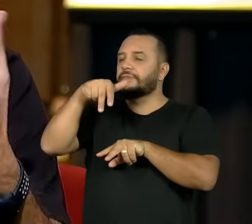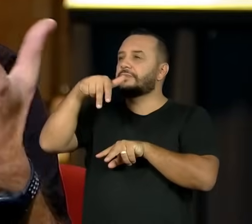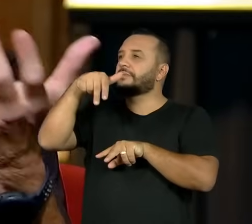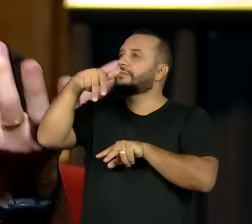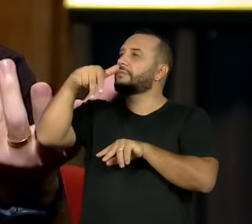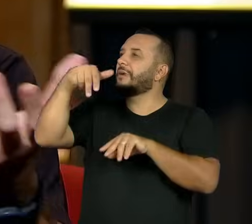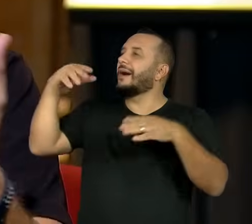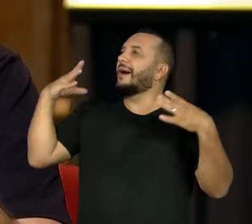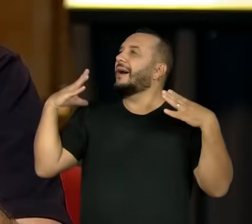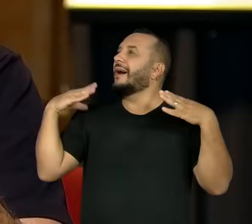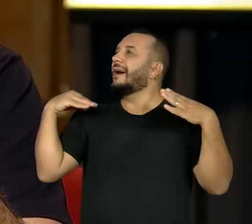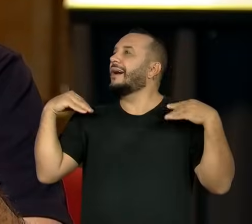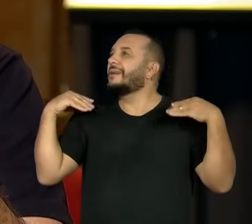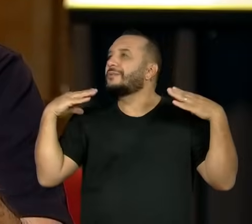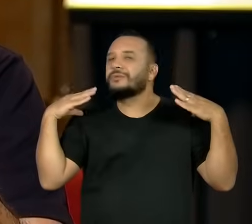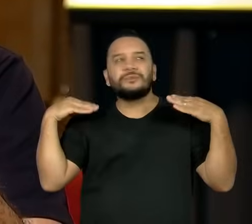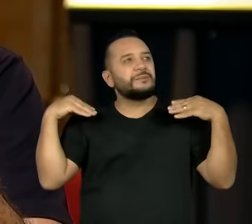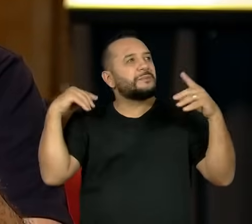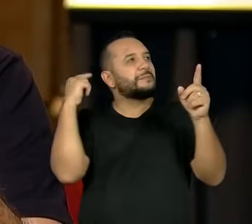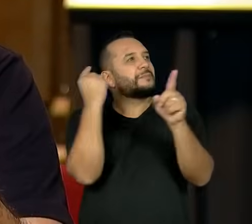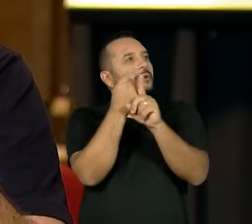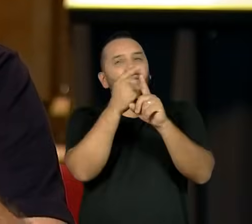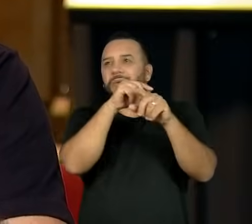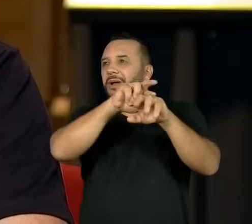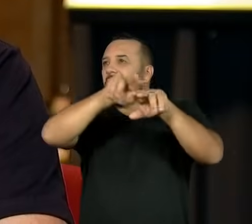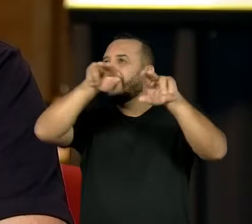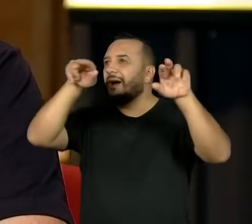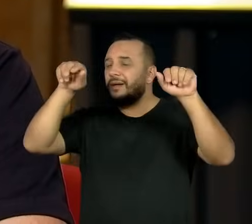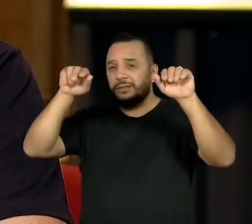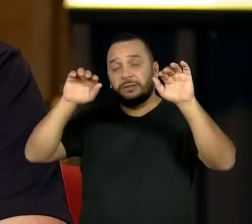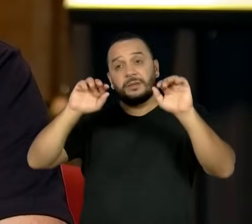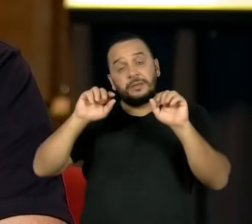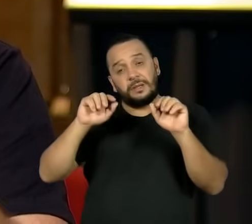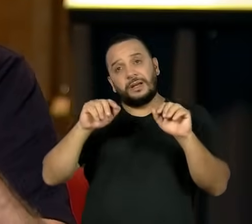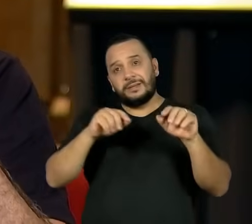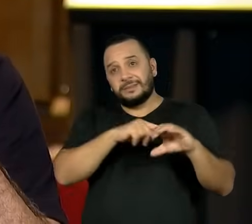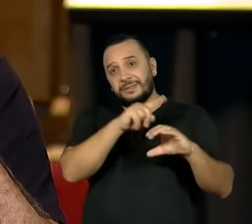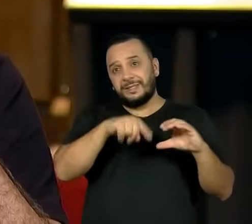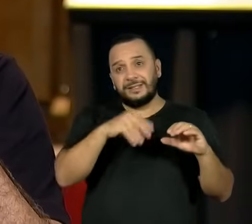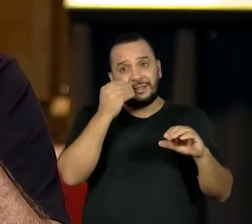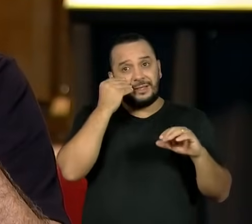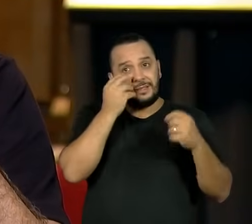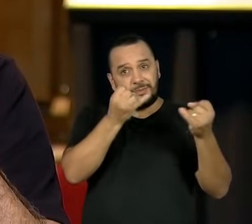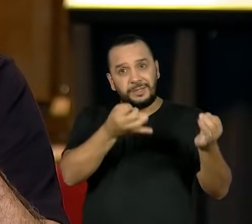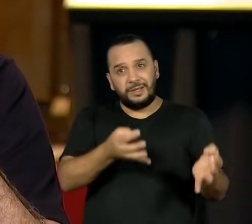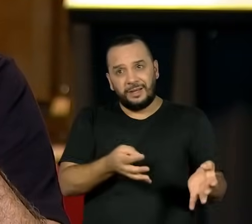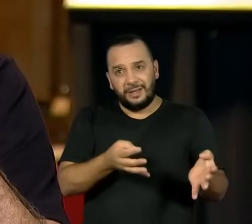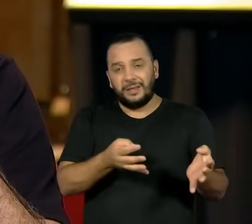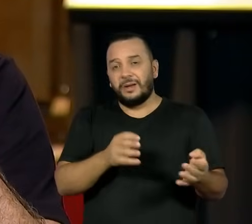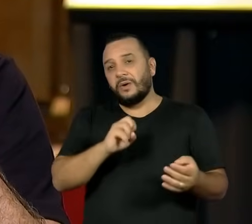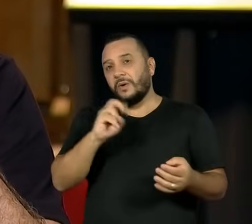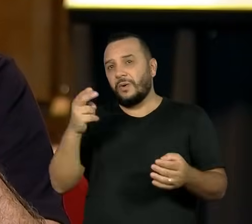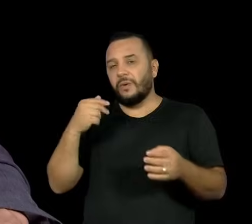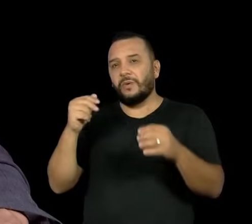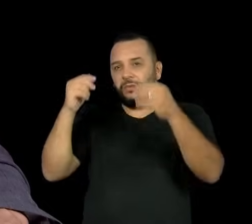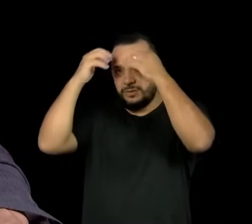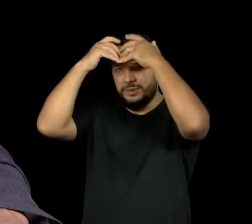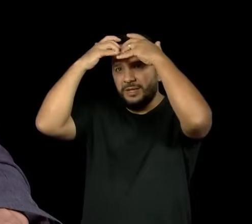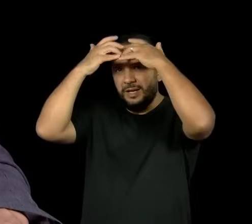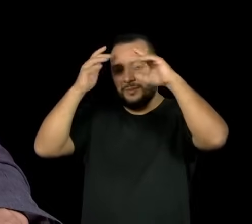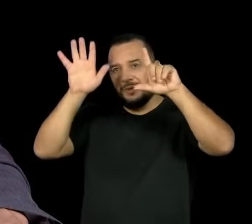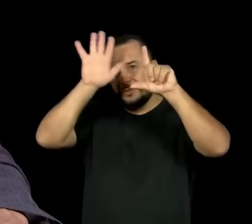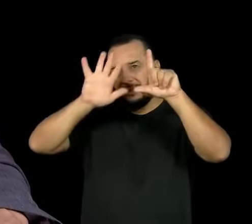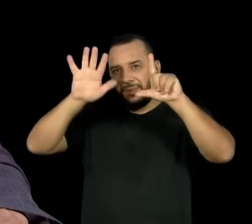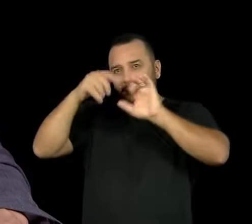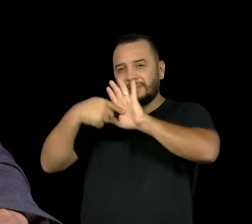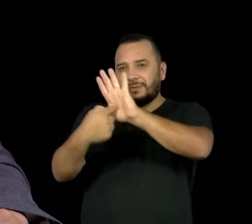fazer é descrever um pouco melhor. Seja eu falando, seja fazendo a imagem do cérebro. Qual foi a